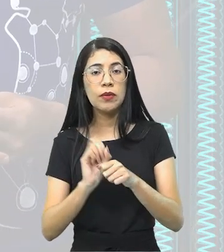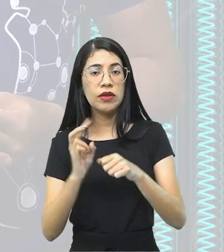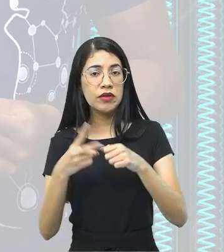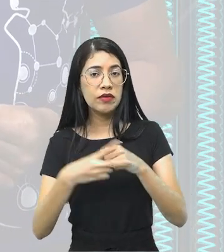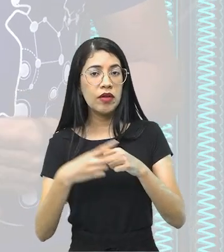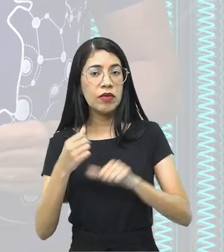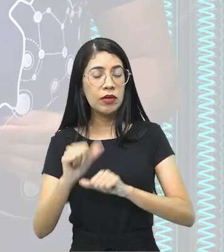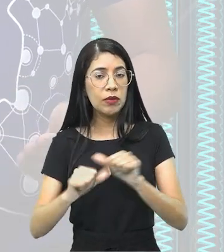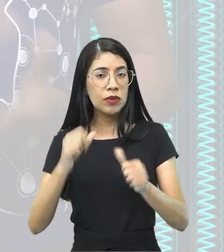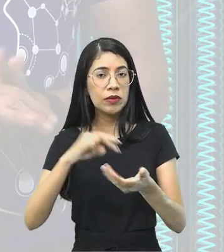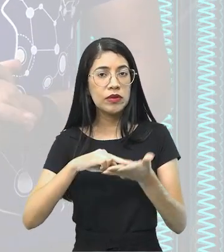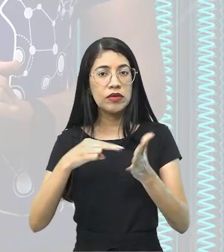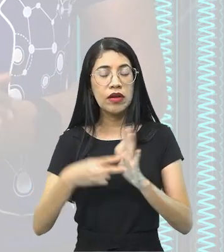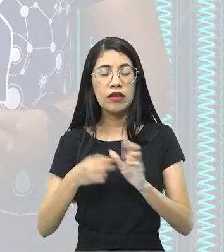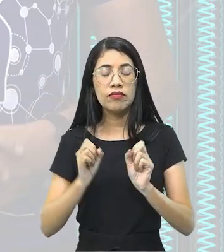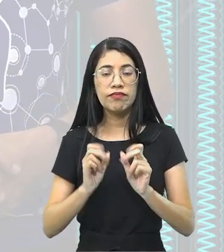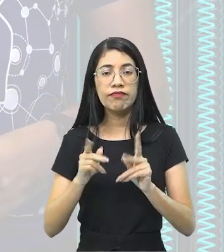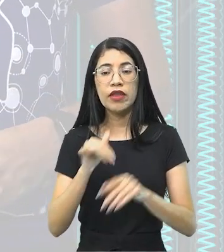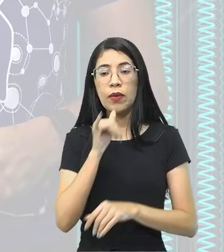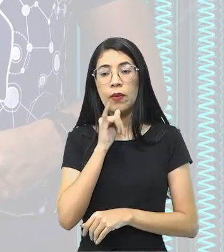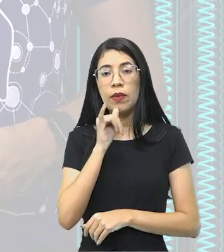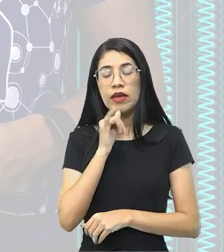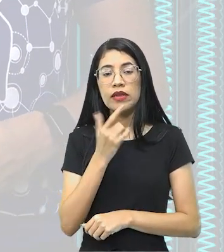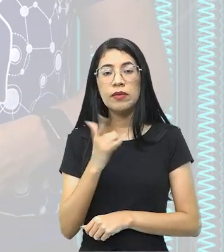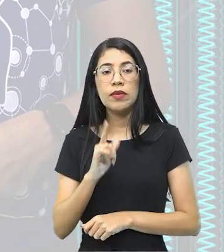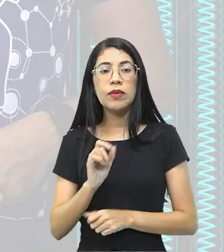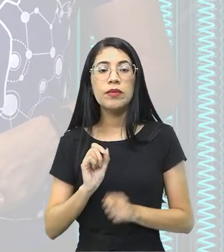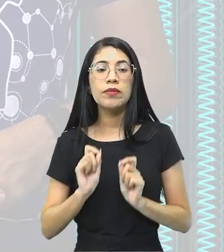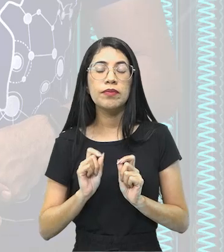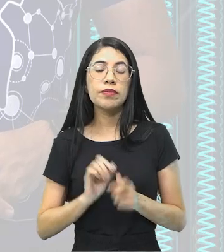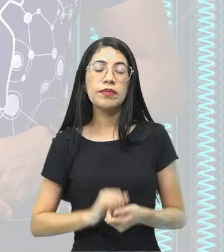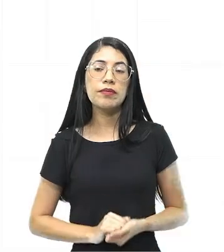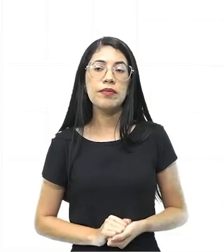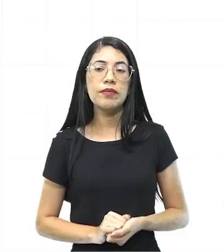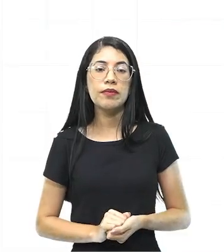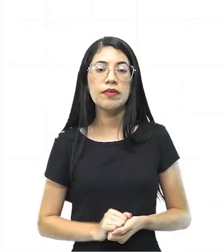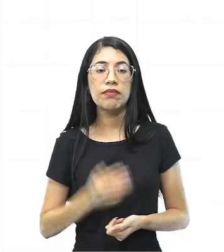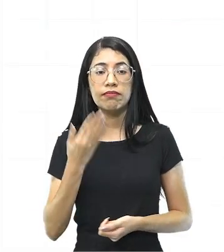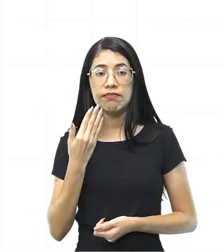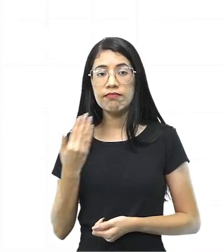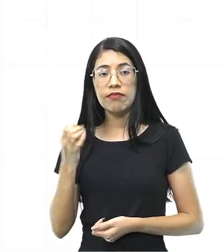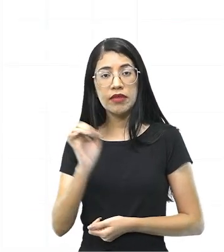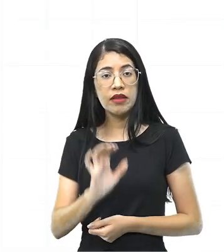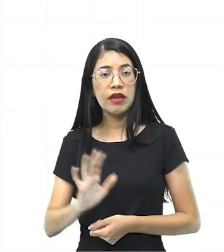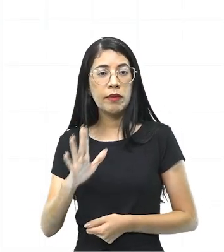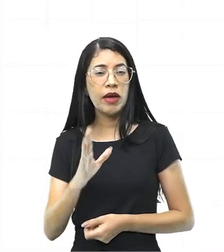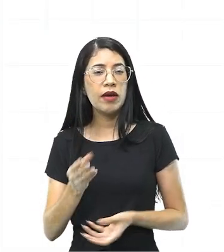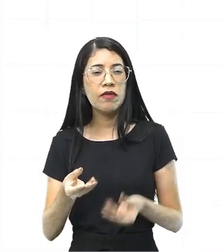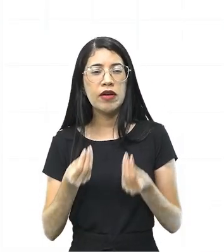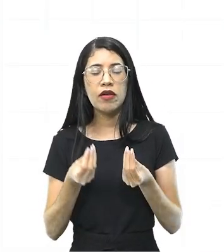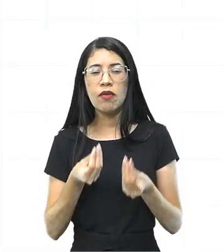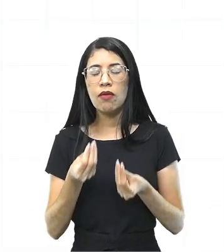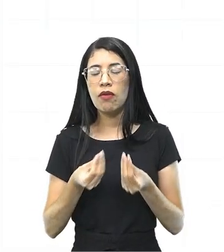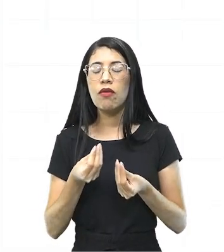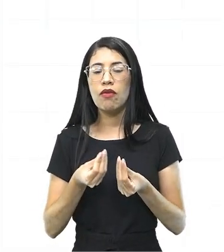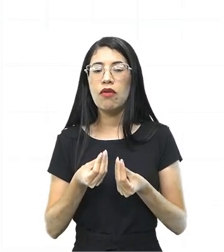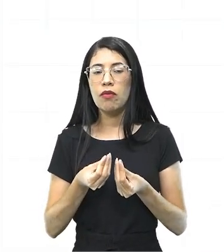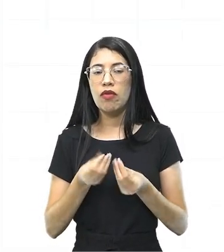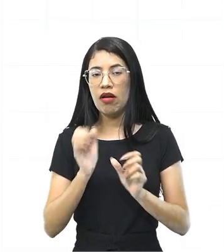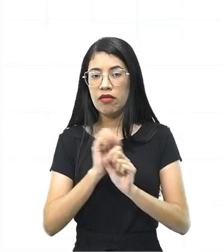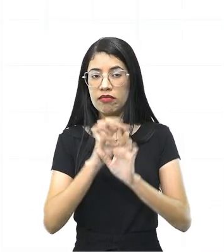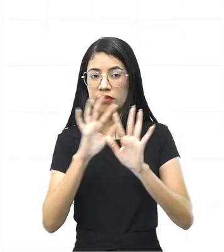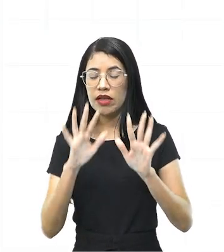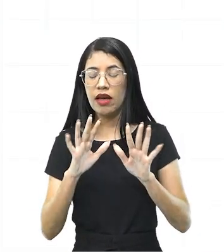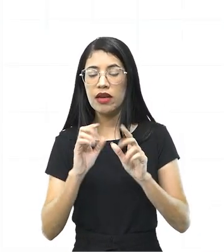advérbio, ok? Vamos ver um exemplo então aí, uma ilustração para vocês observarem melhor essa